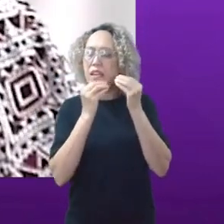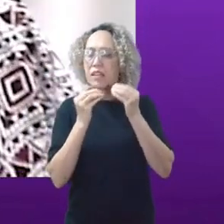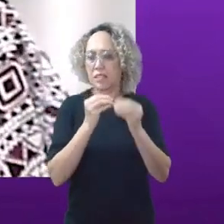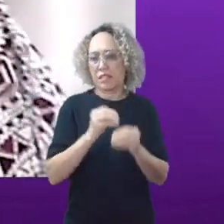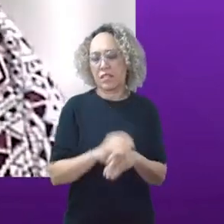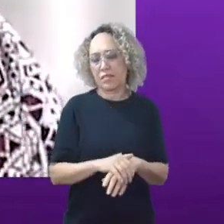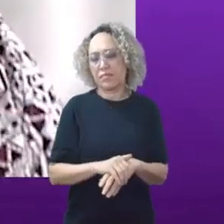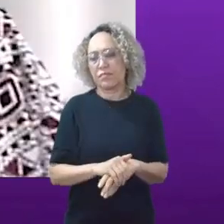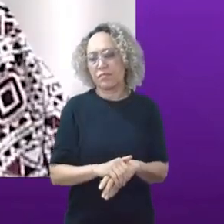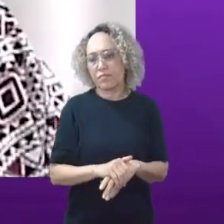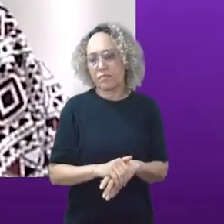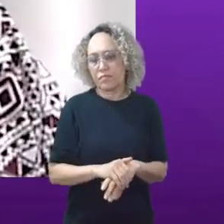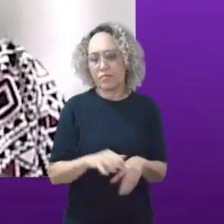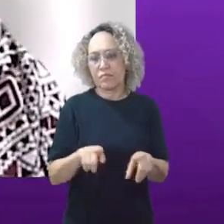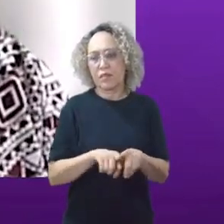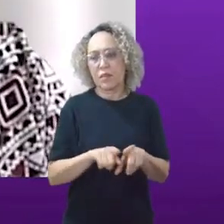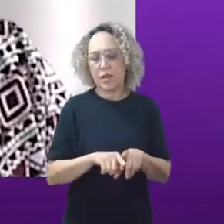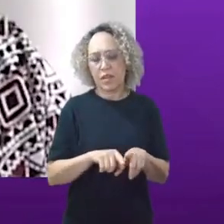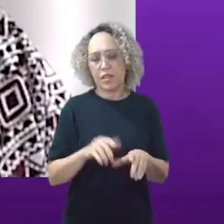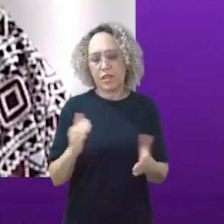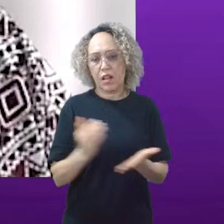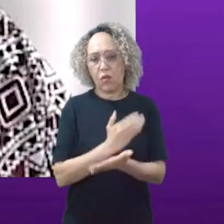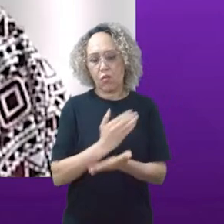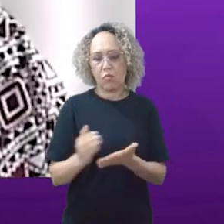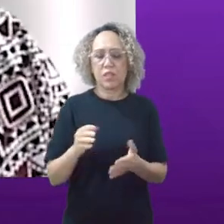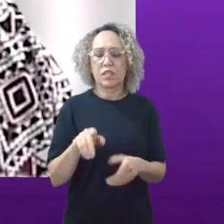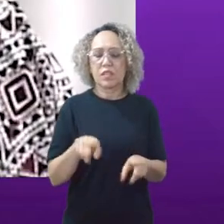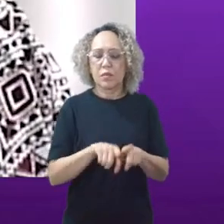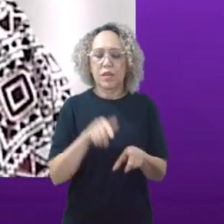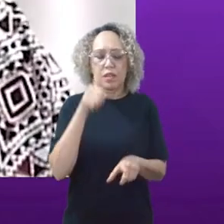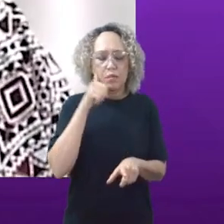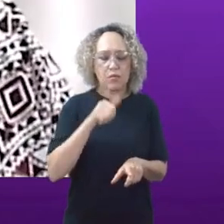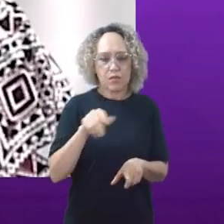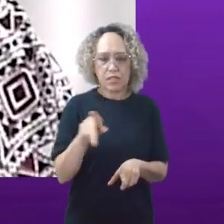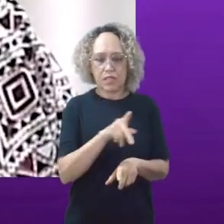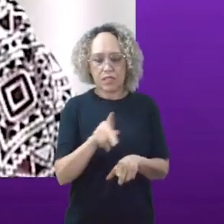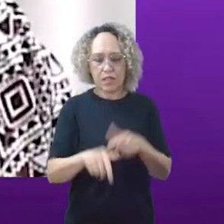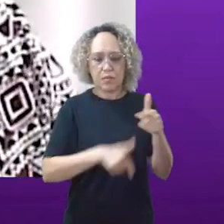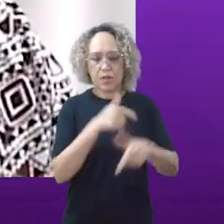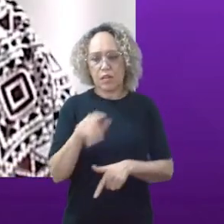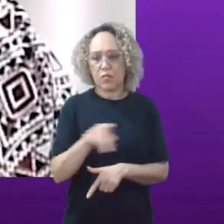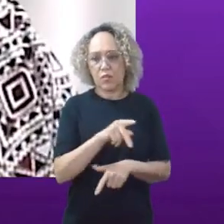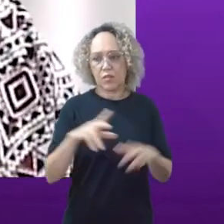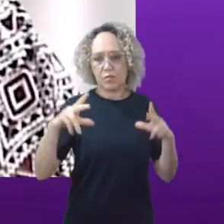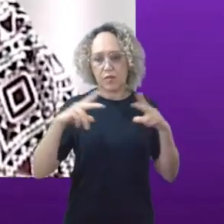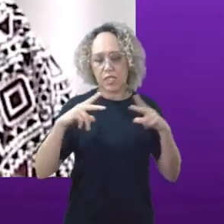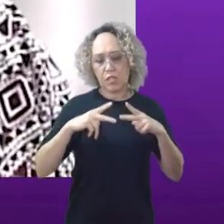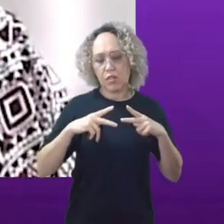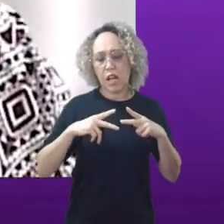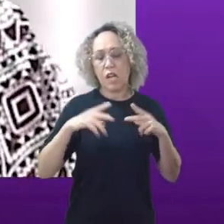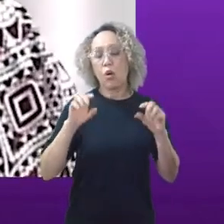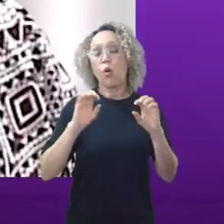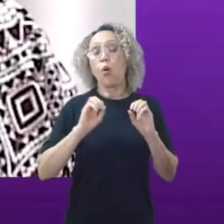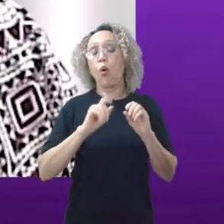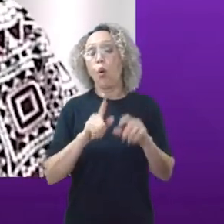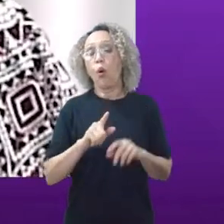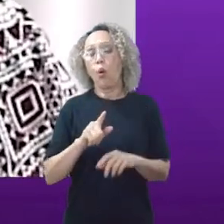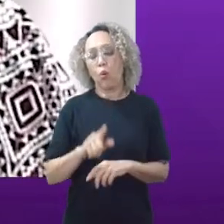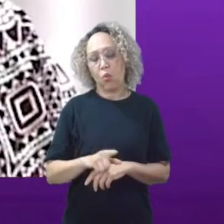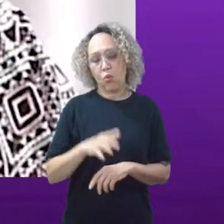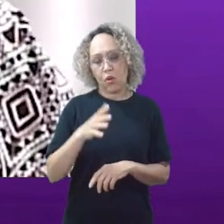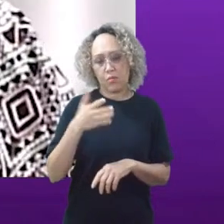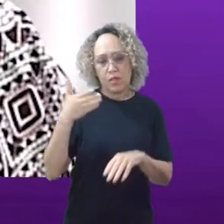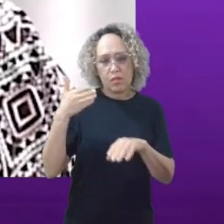e algumas que atuam como professores particulares ou até como diaristas independentes. A